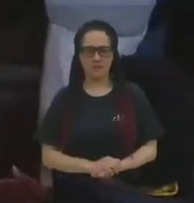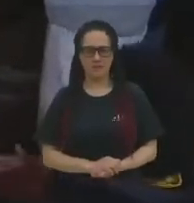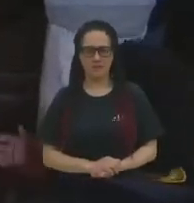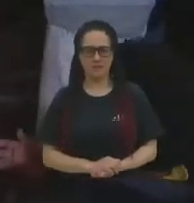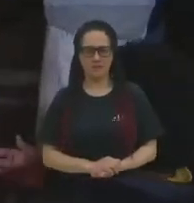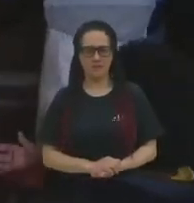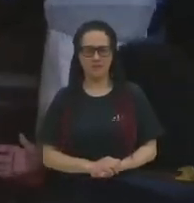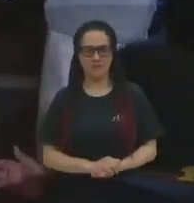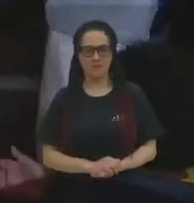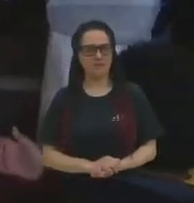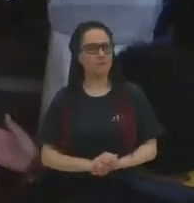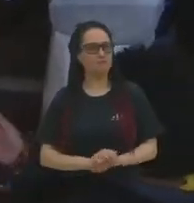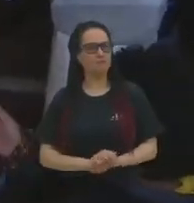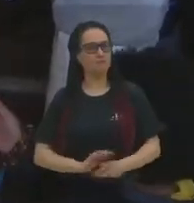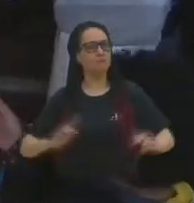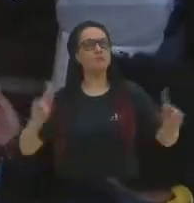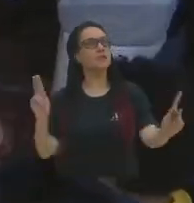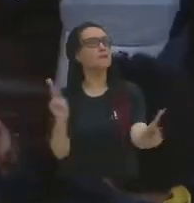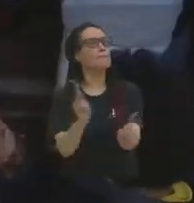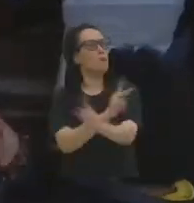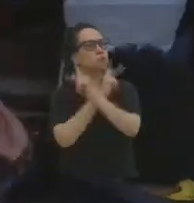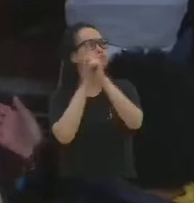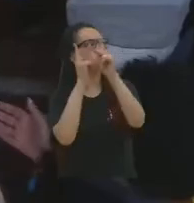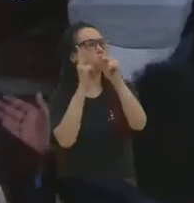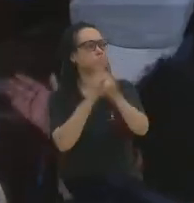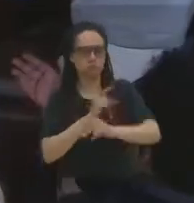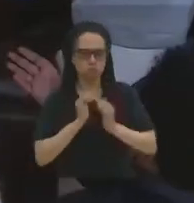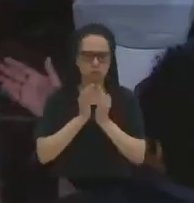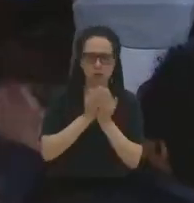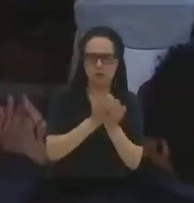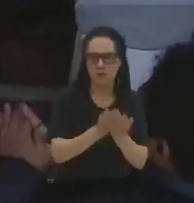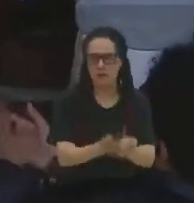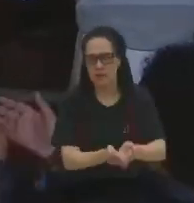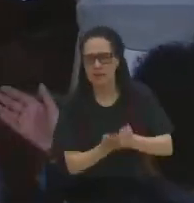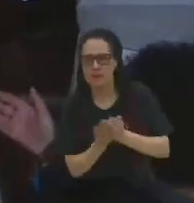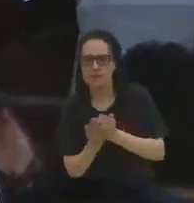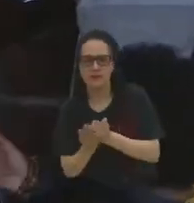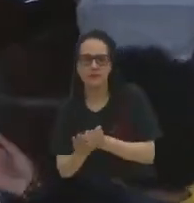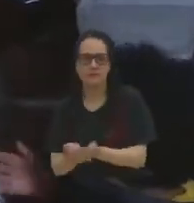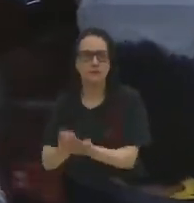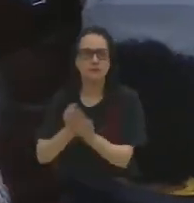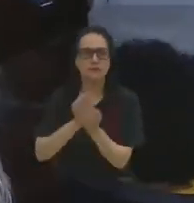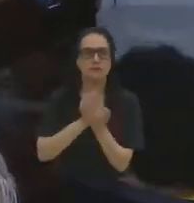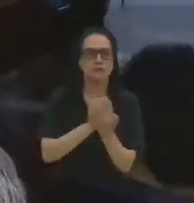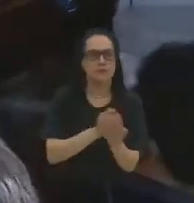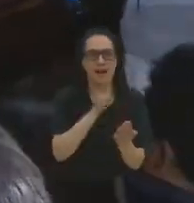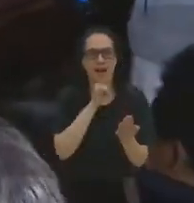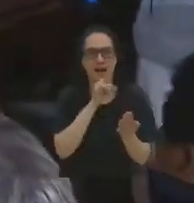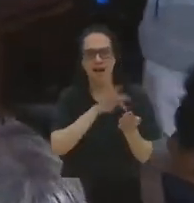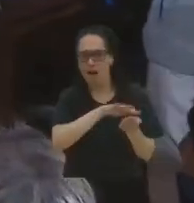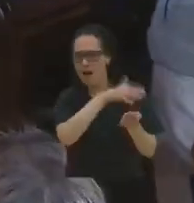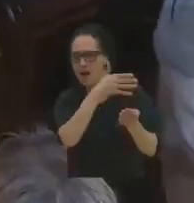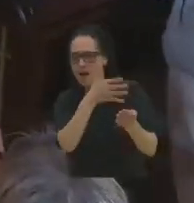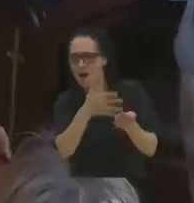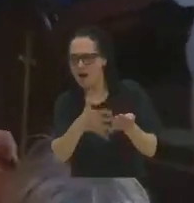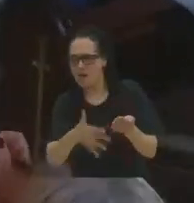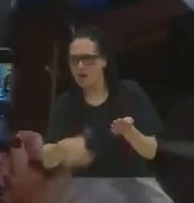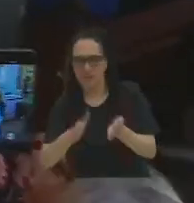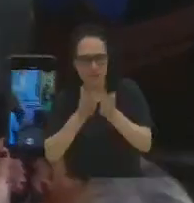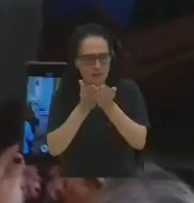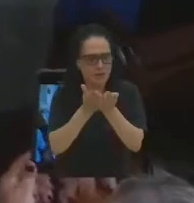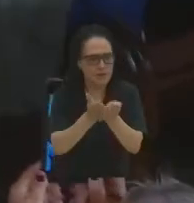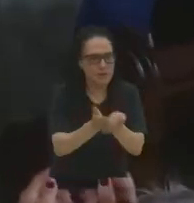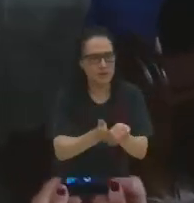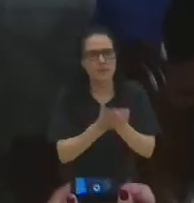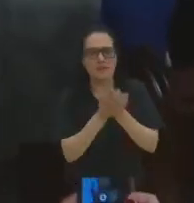O vento balançou meu barco em alto mar. O